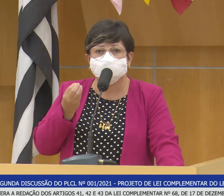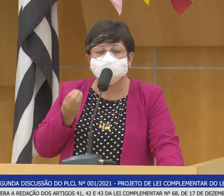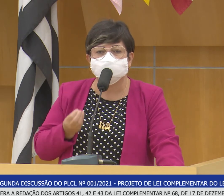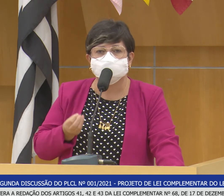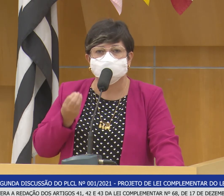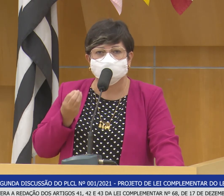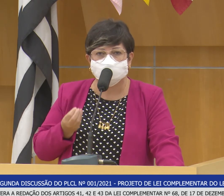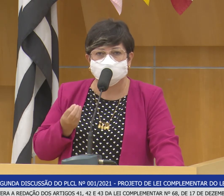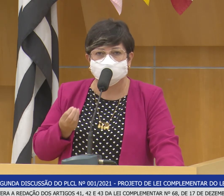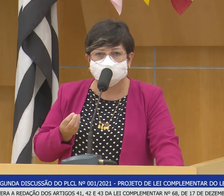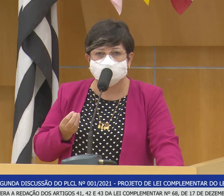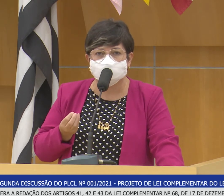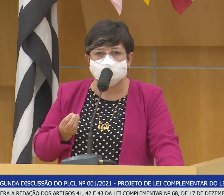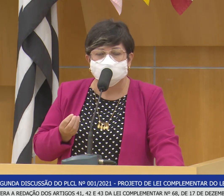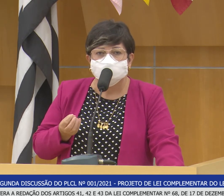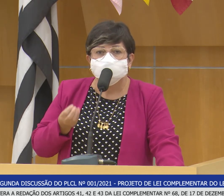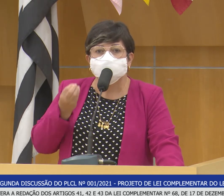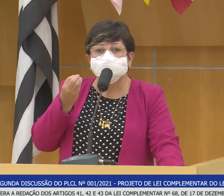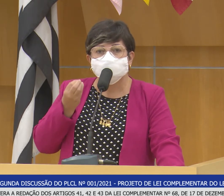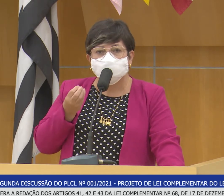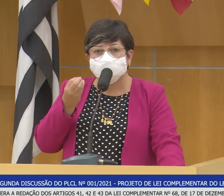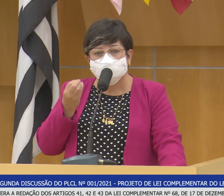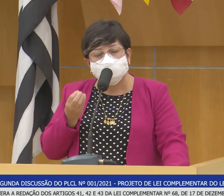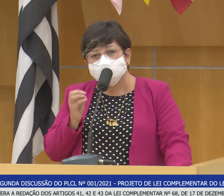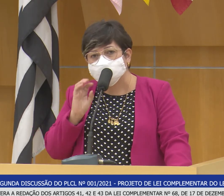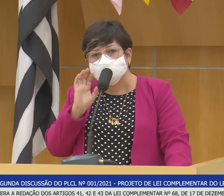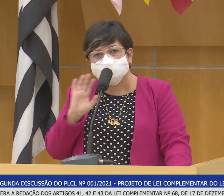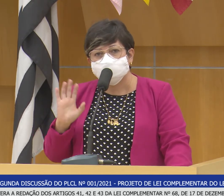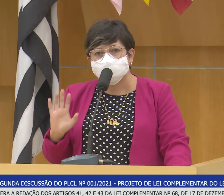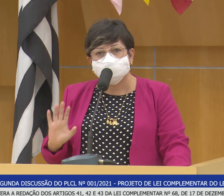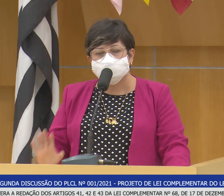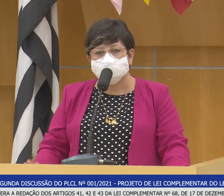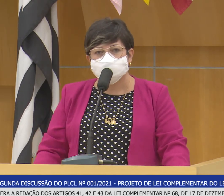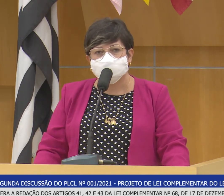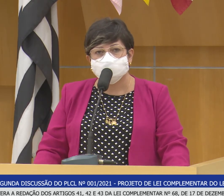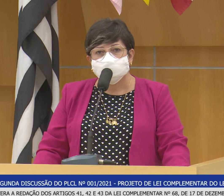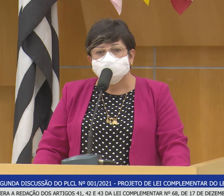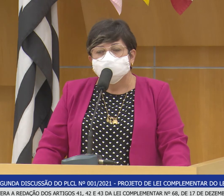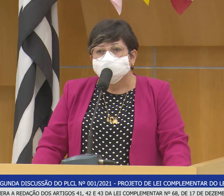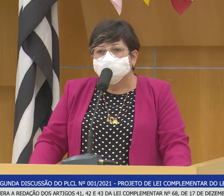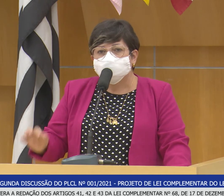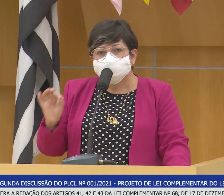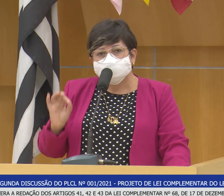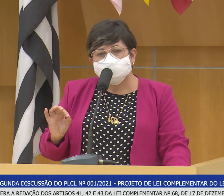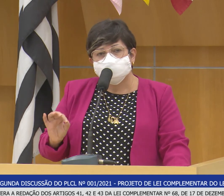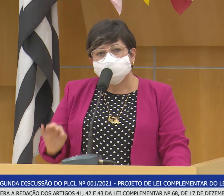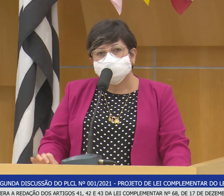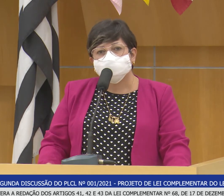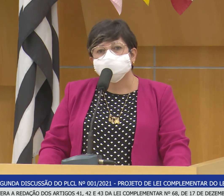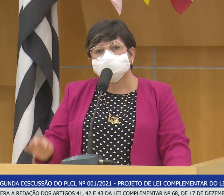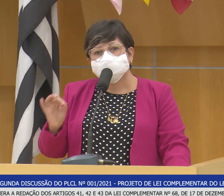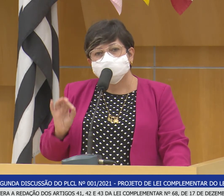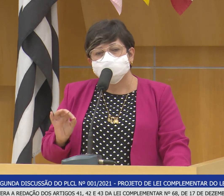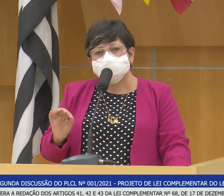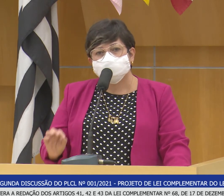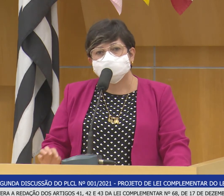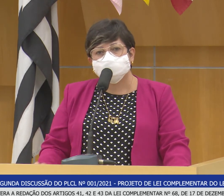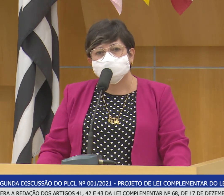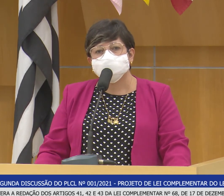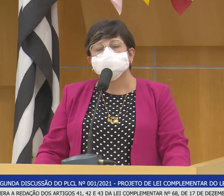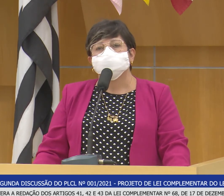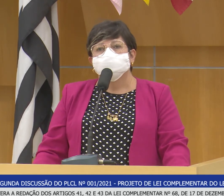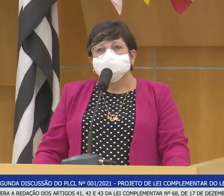conscientização com relação ao meio ambiente. Isso é o fato mais importante. Haja visto que a Secretaria de